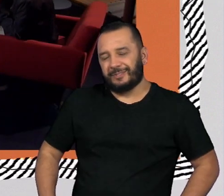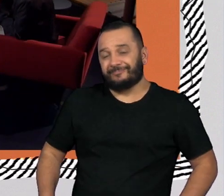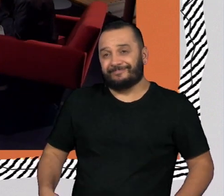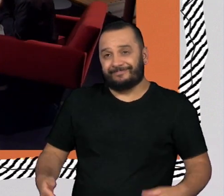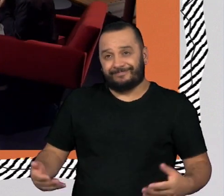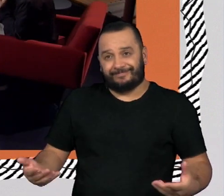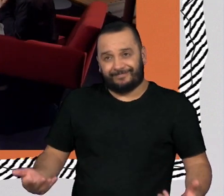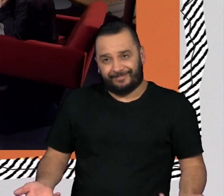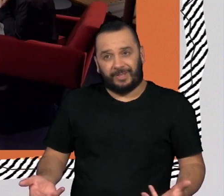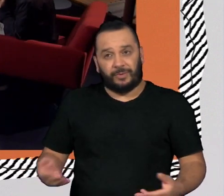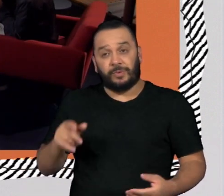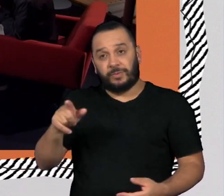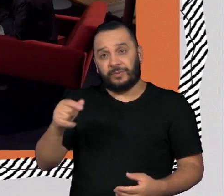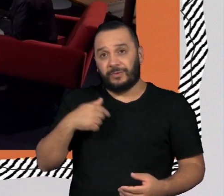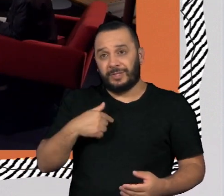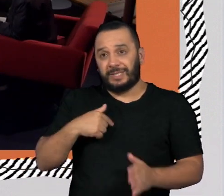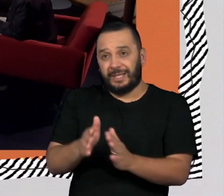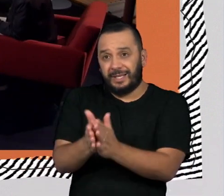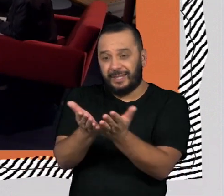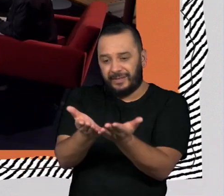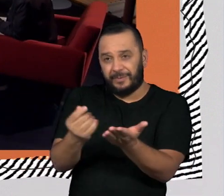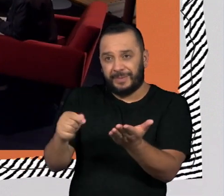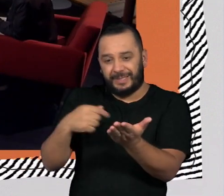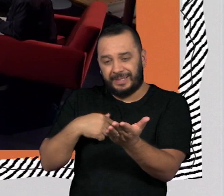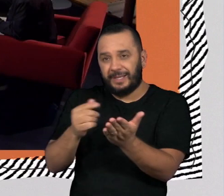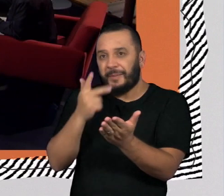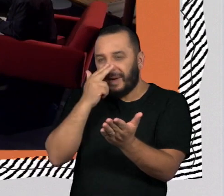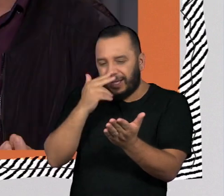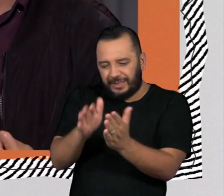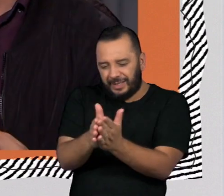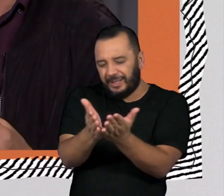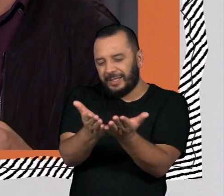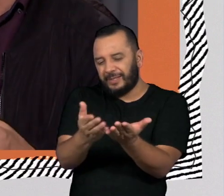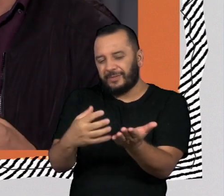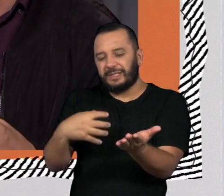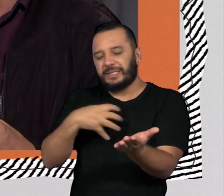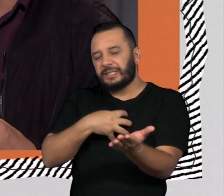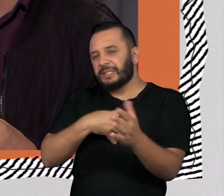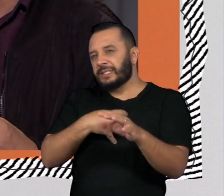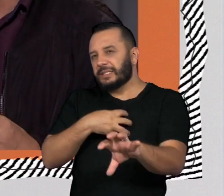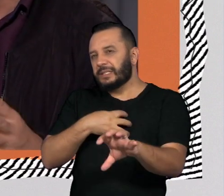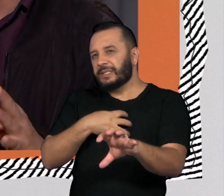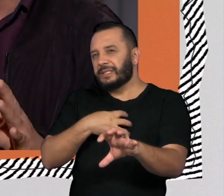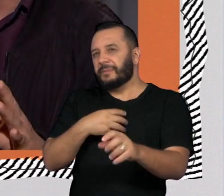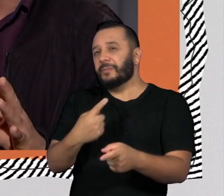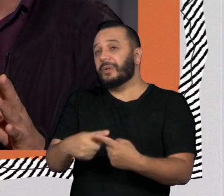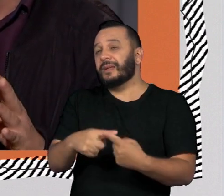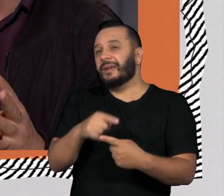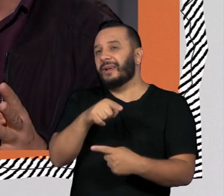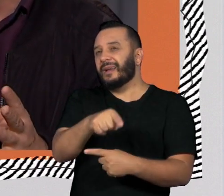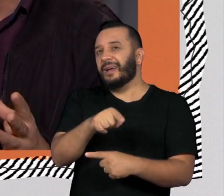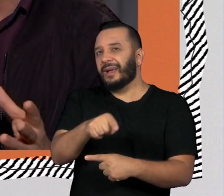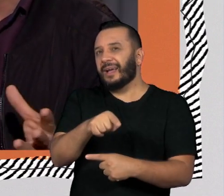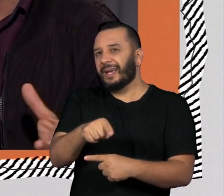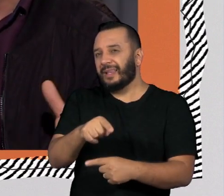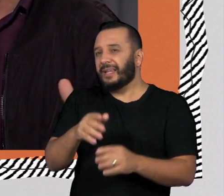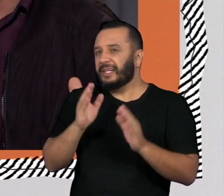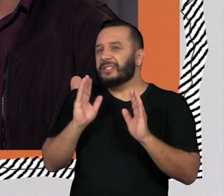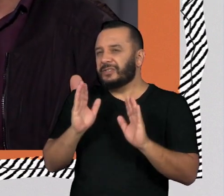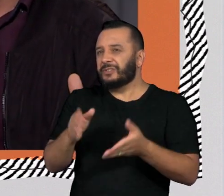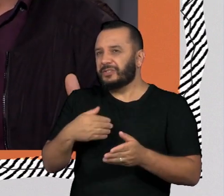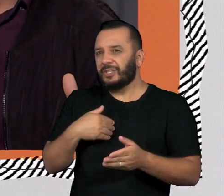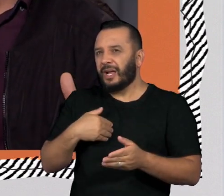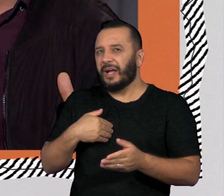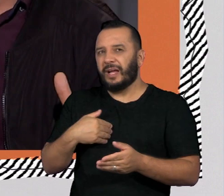justamente nessa capacidade da gente se transportar para o lugar daquela mulher, entender porque ela se tornou uma espécie de Medeia,